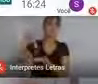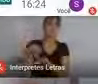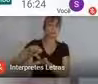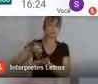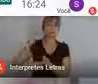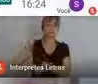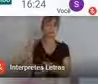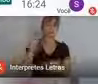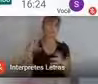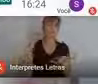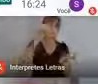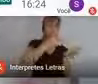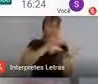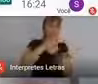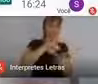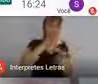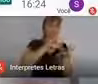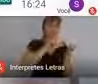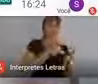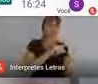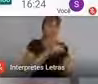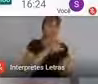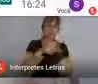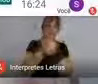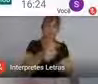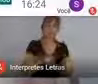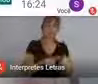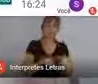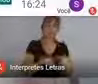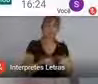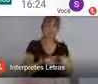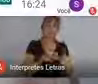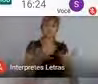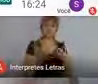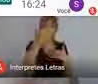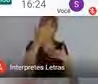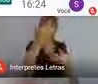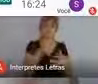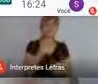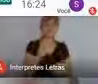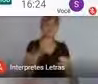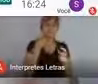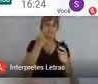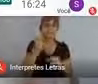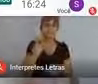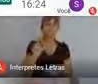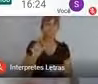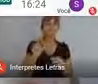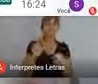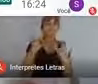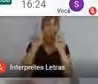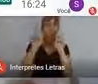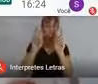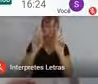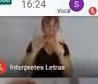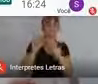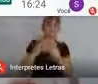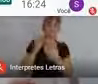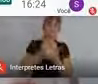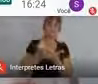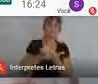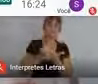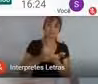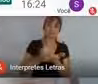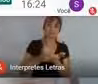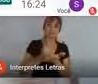da UFRA que estão inscritos, bem como todas as pessoas que se interessaram por essa temática, se inscreveram no evento e estão